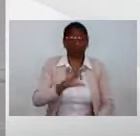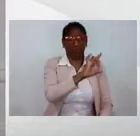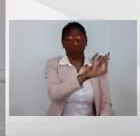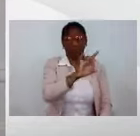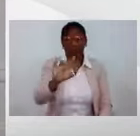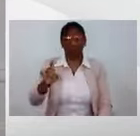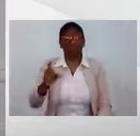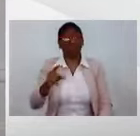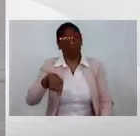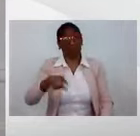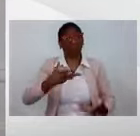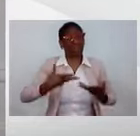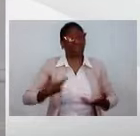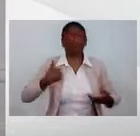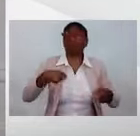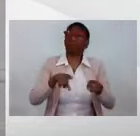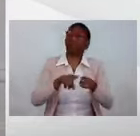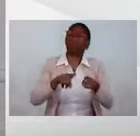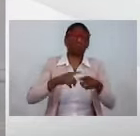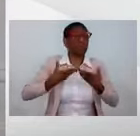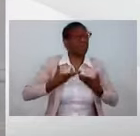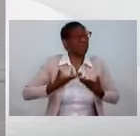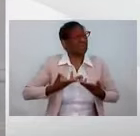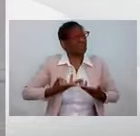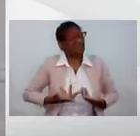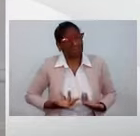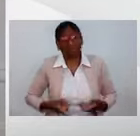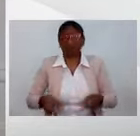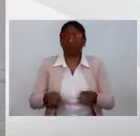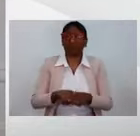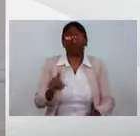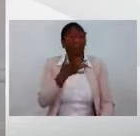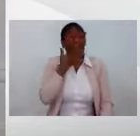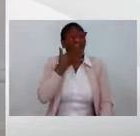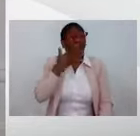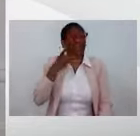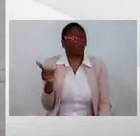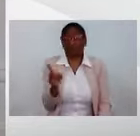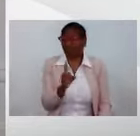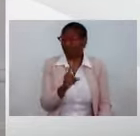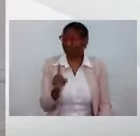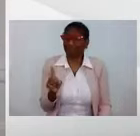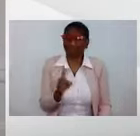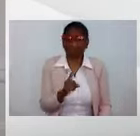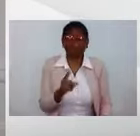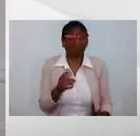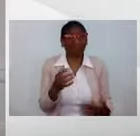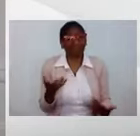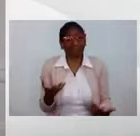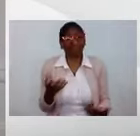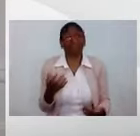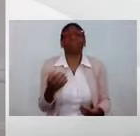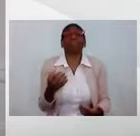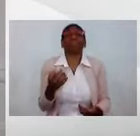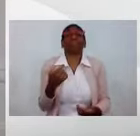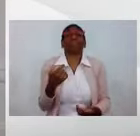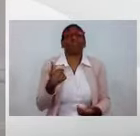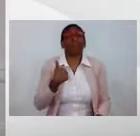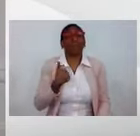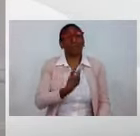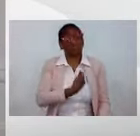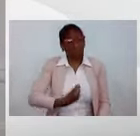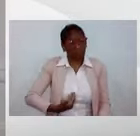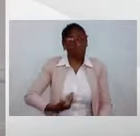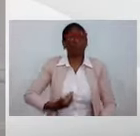estamos cansados, eu também estou cansado, não é fácil lidar já mais do que a metade do meu